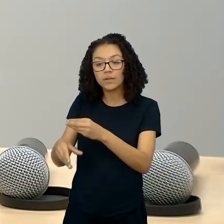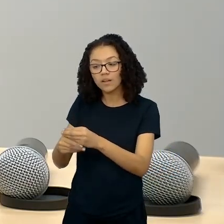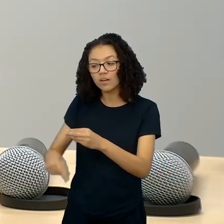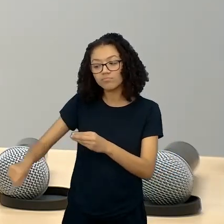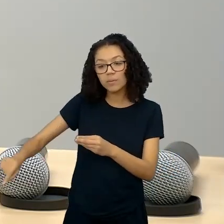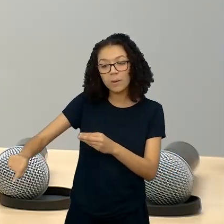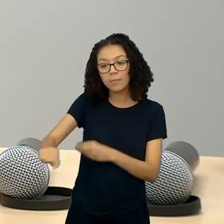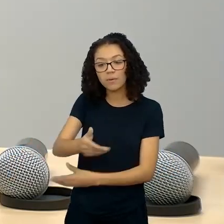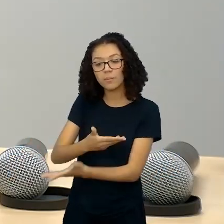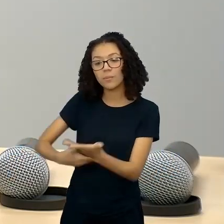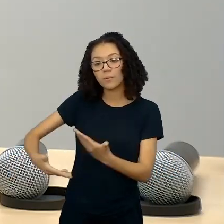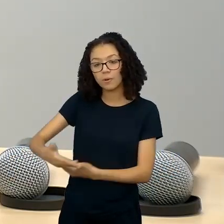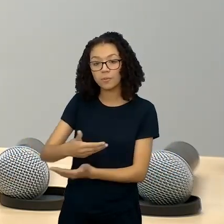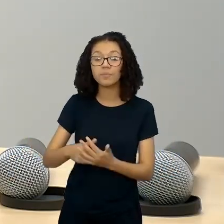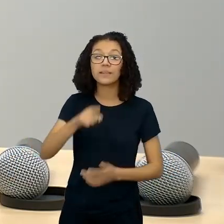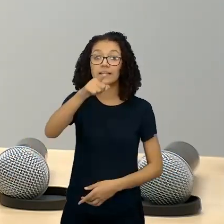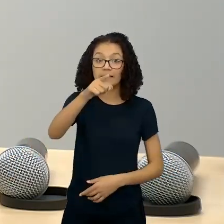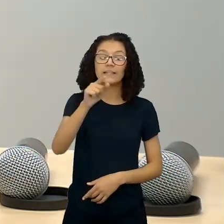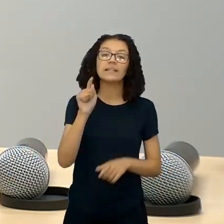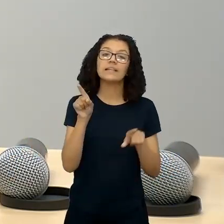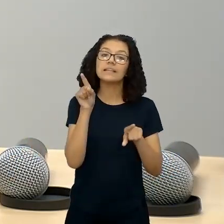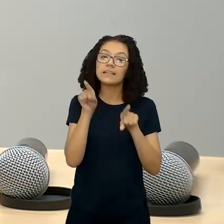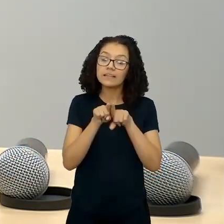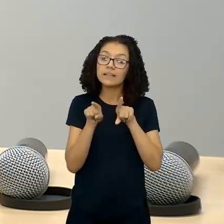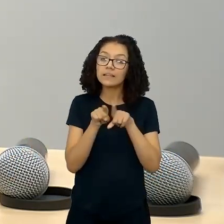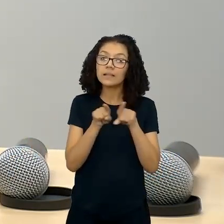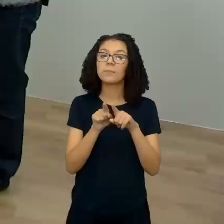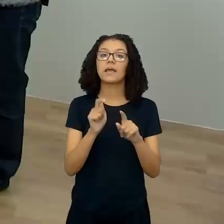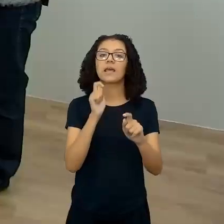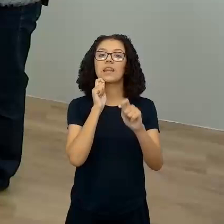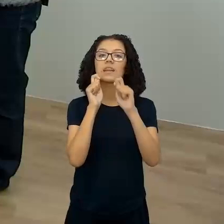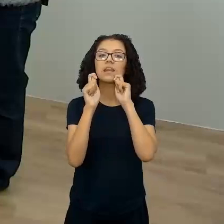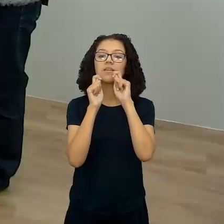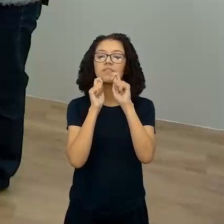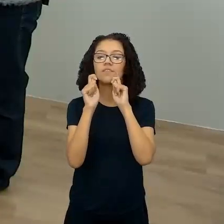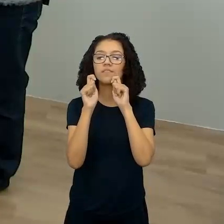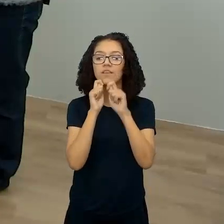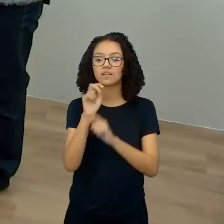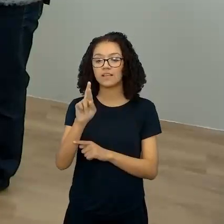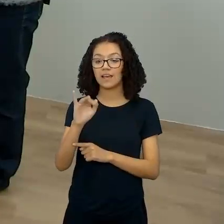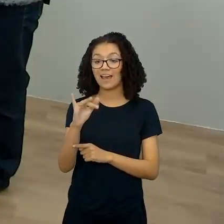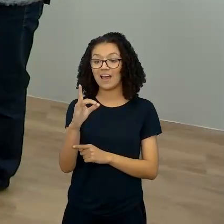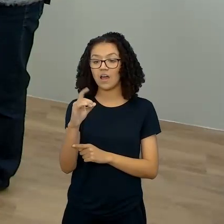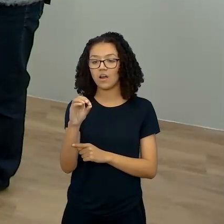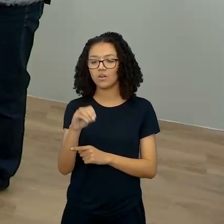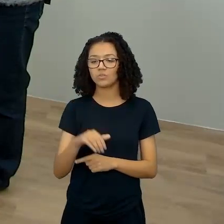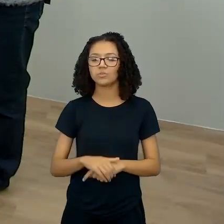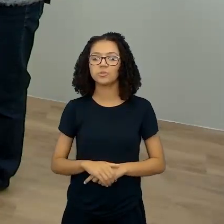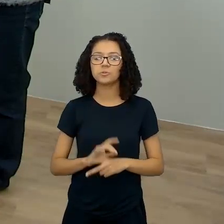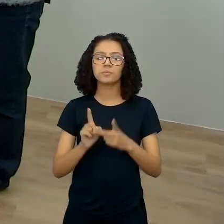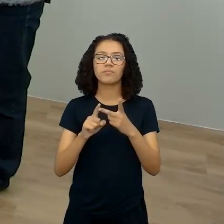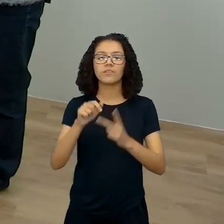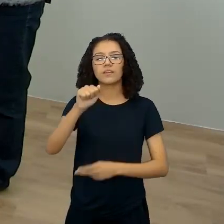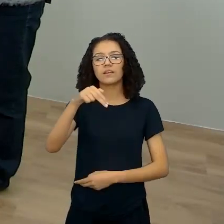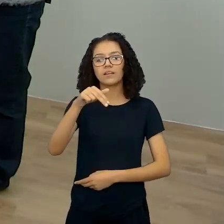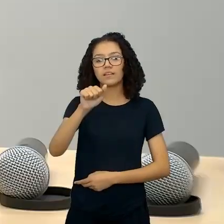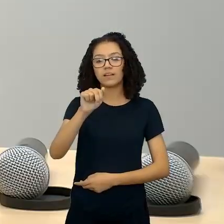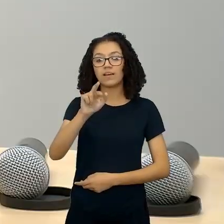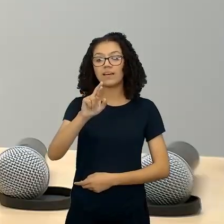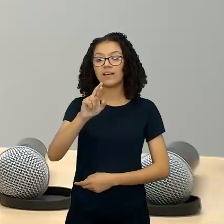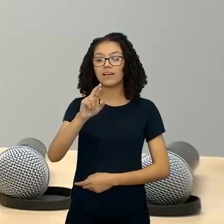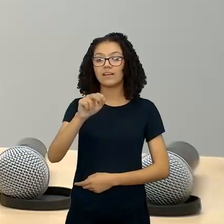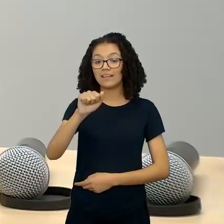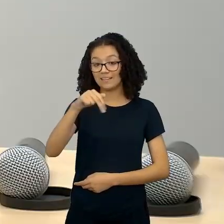refletir a realidade em entrevistas, reportagens. A gente pode trazer também, né? Algumas coisas assim. A Ana Cristina, intercâmbio com alunos